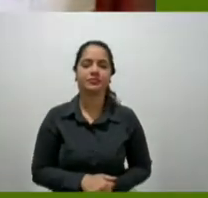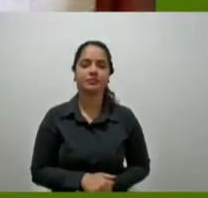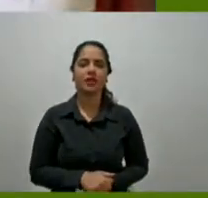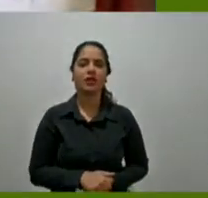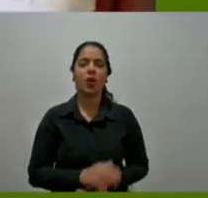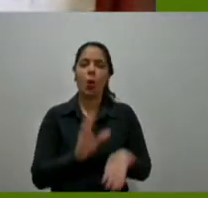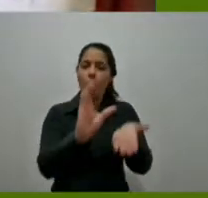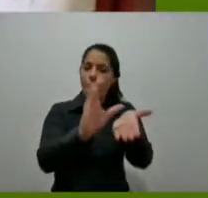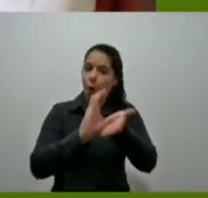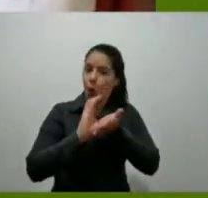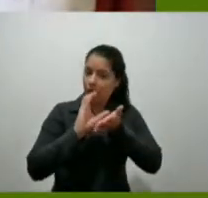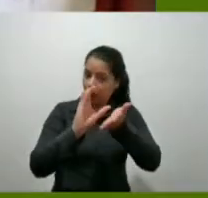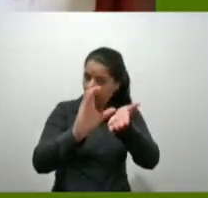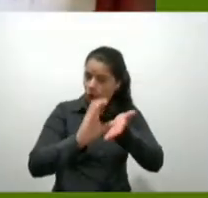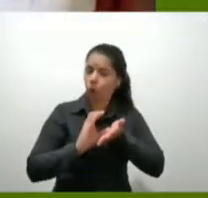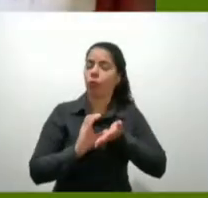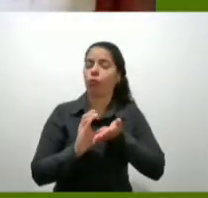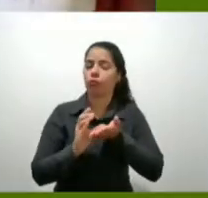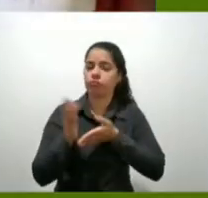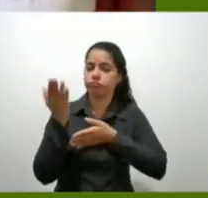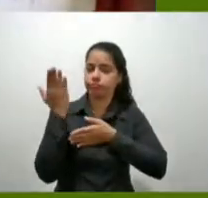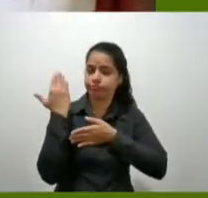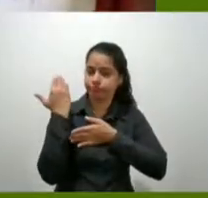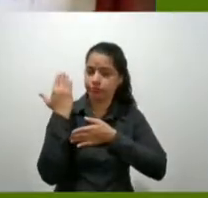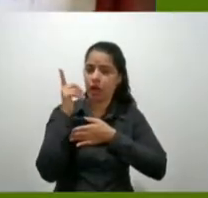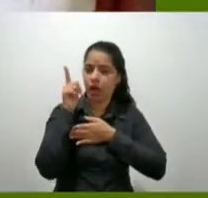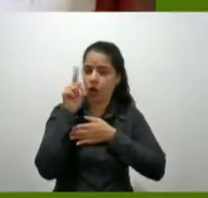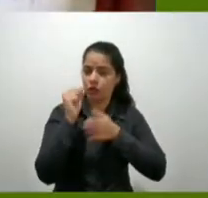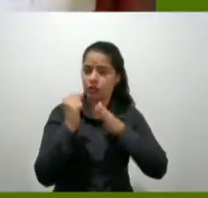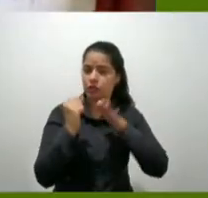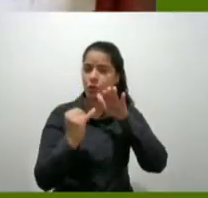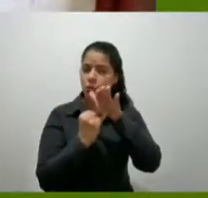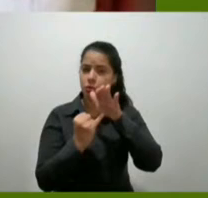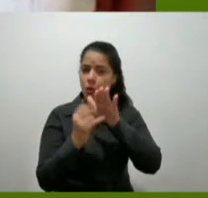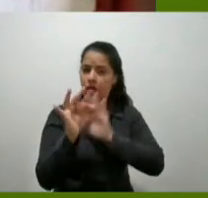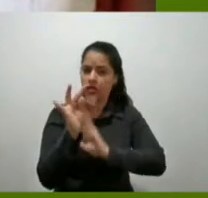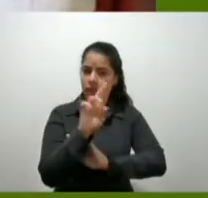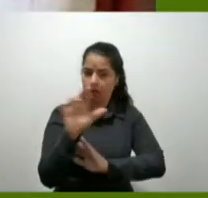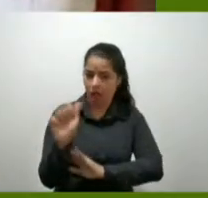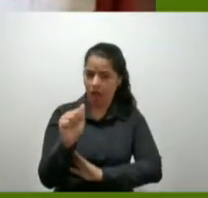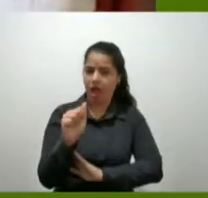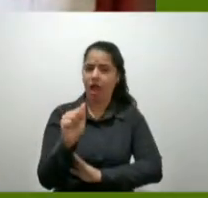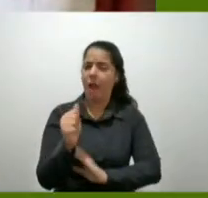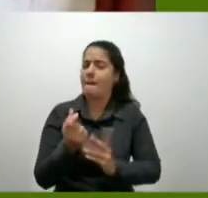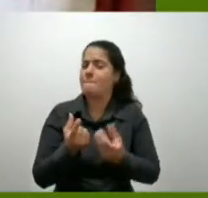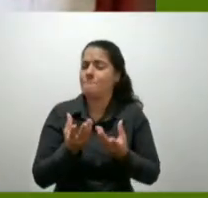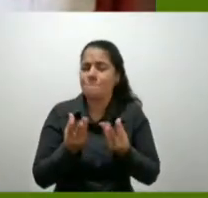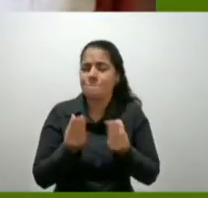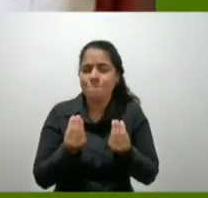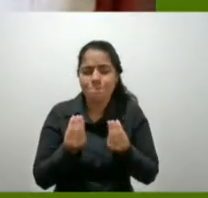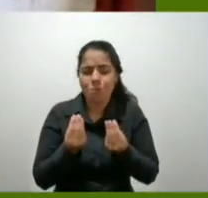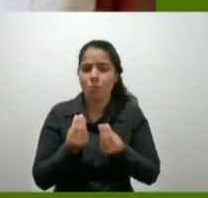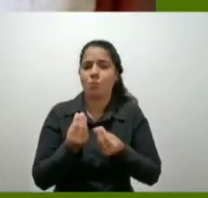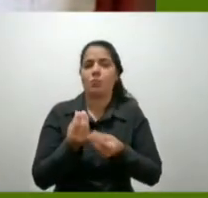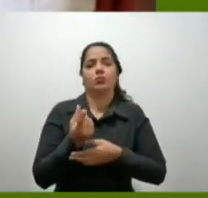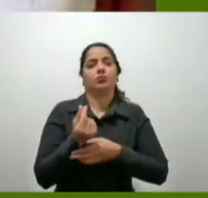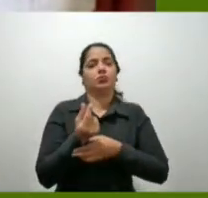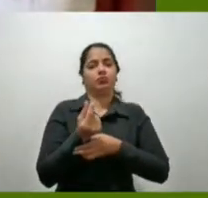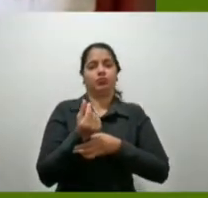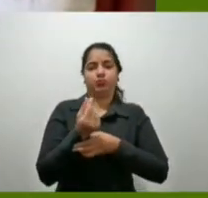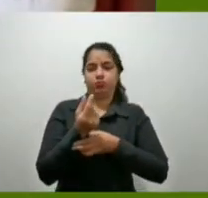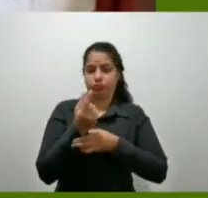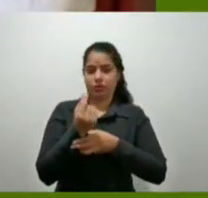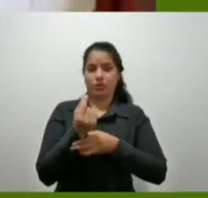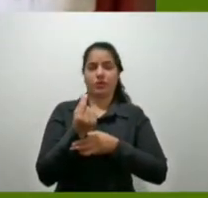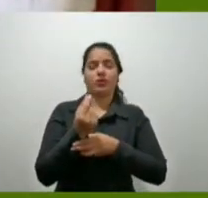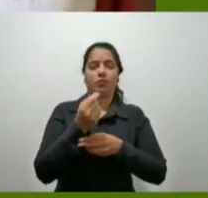caríssimo. São dezenas de milhares de dólares para você refazer um hectare de floresta destruída. Não é fácil, é